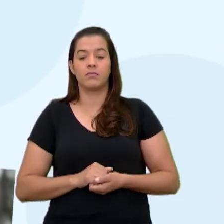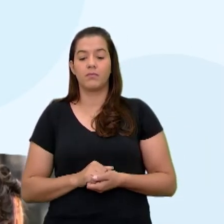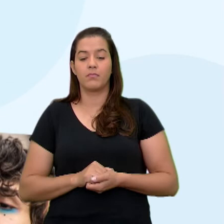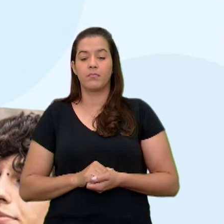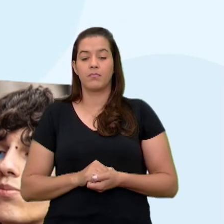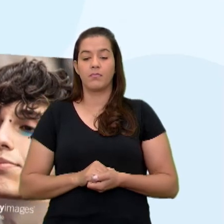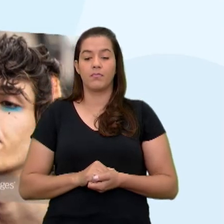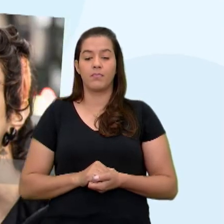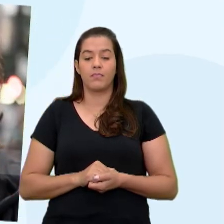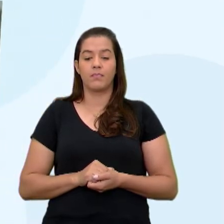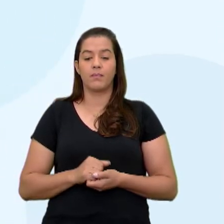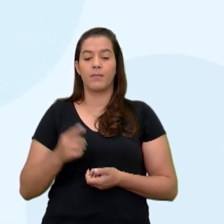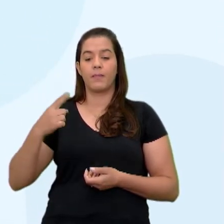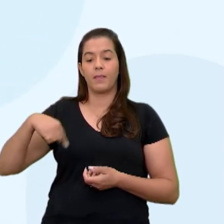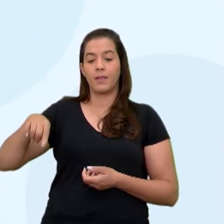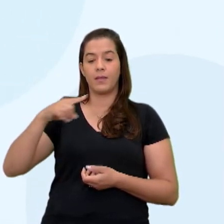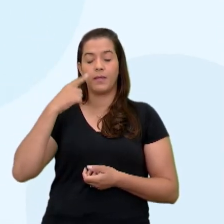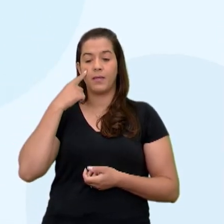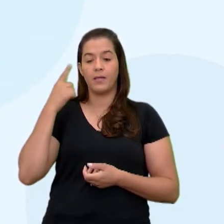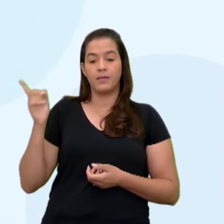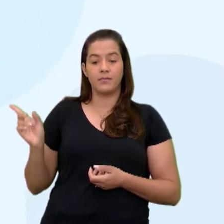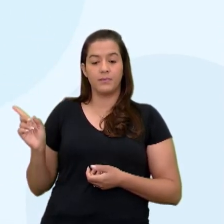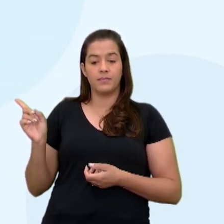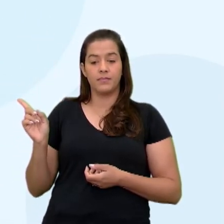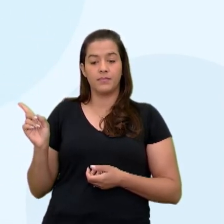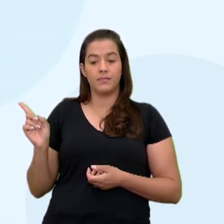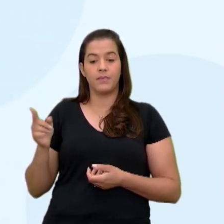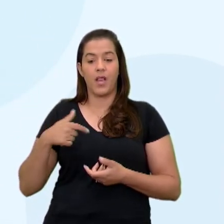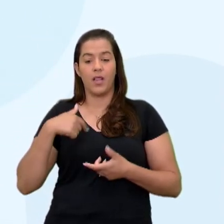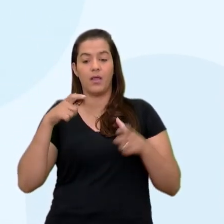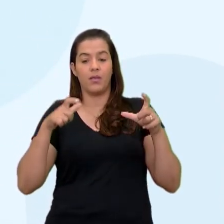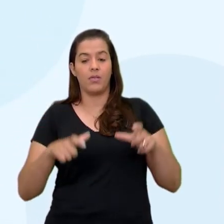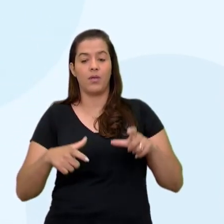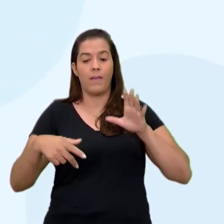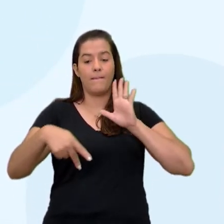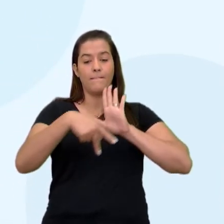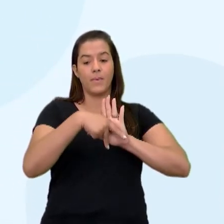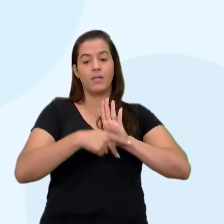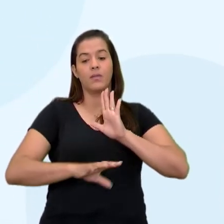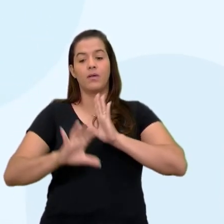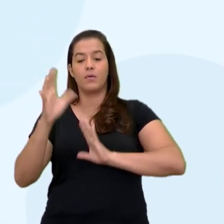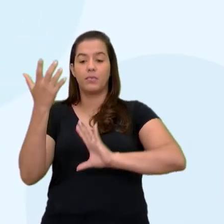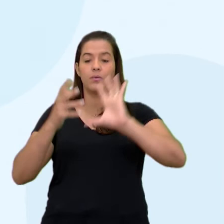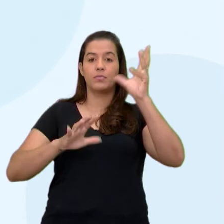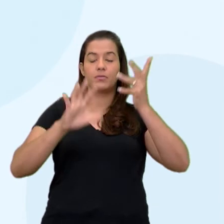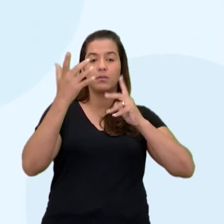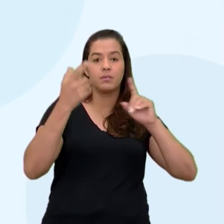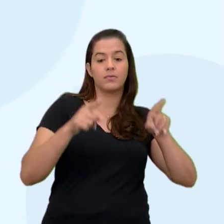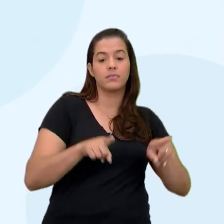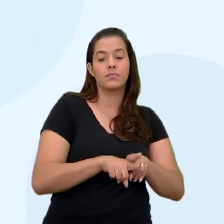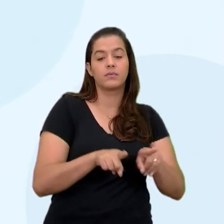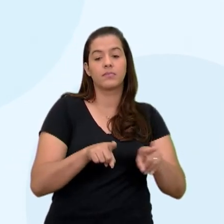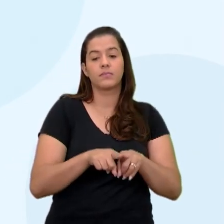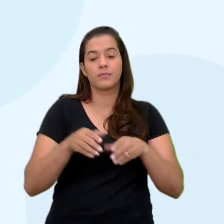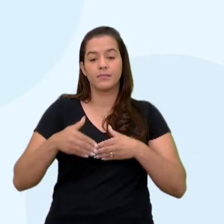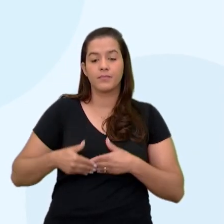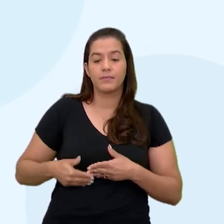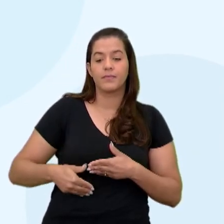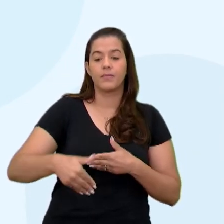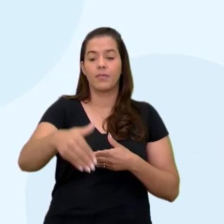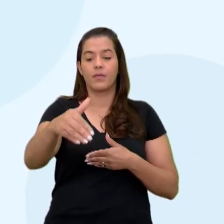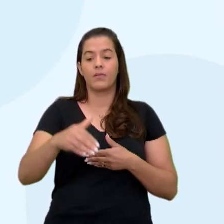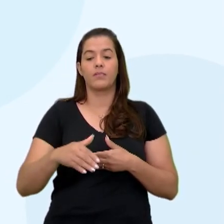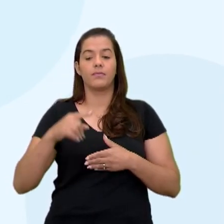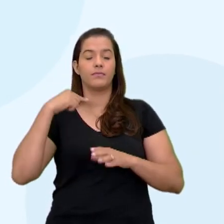A tribalização agora, ela não é mais local, ela acontece também a partir